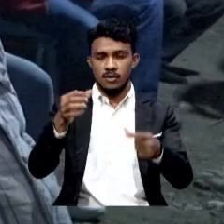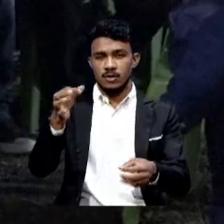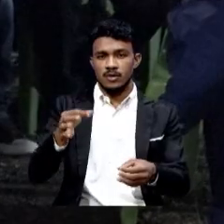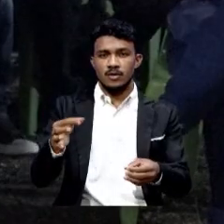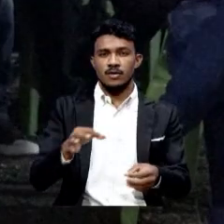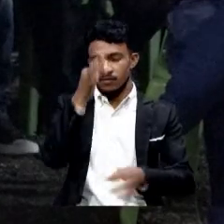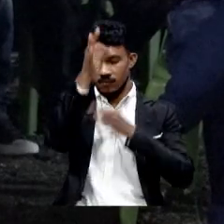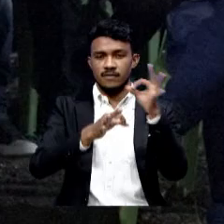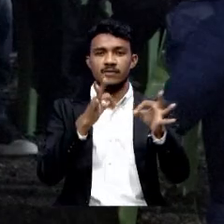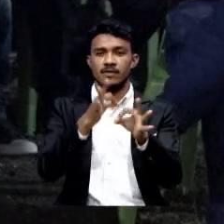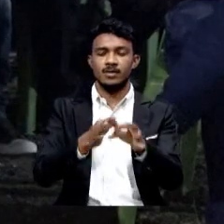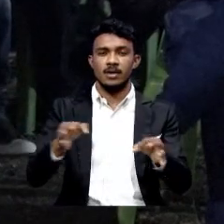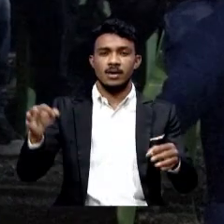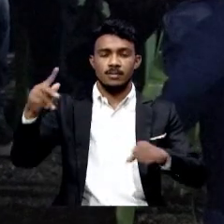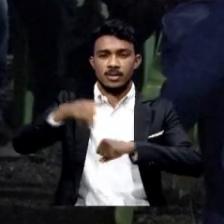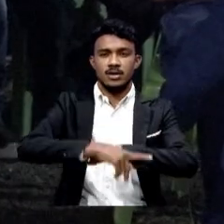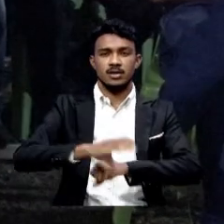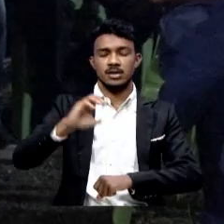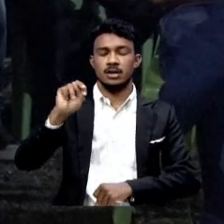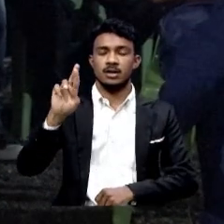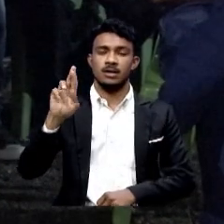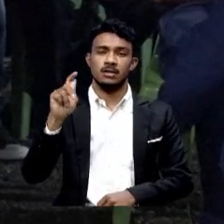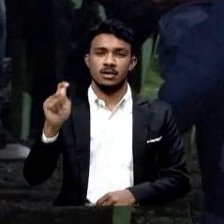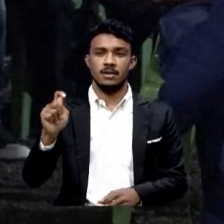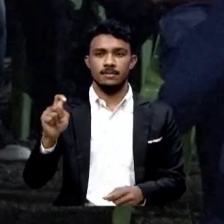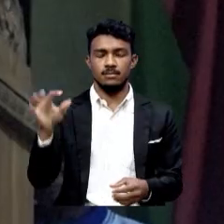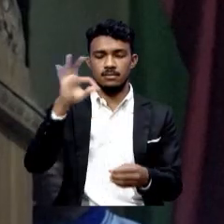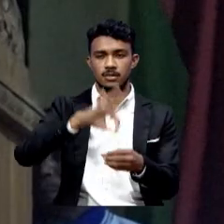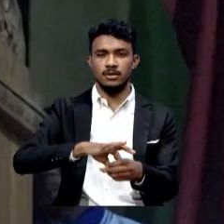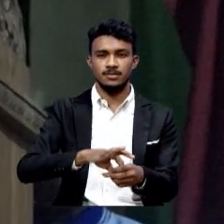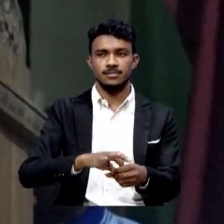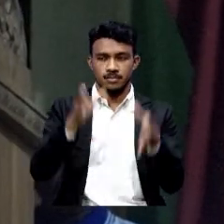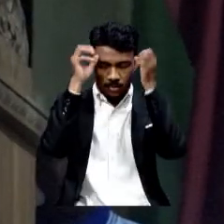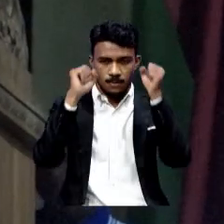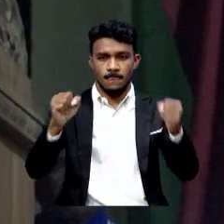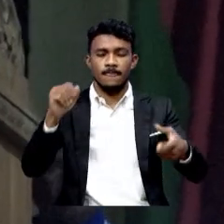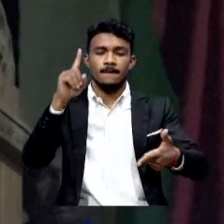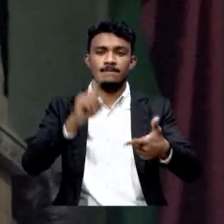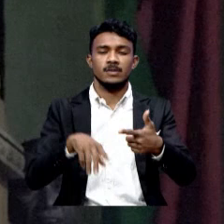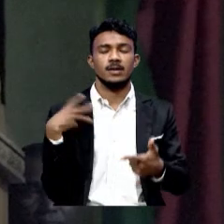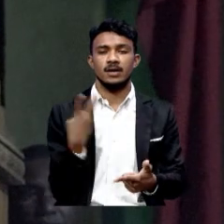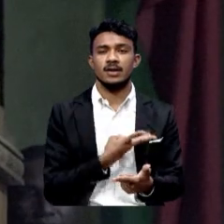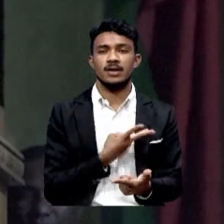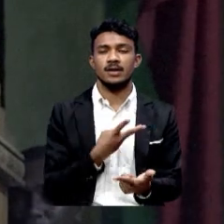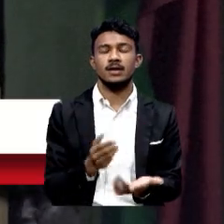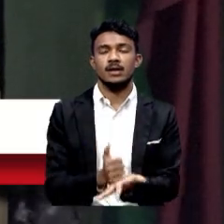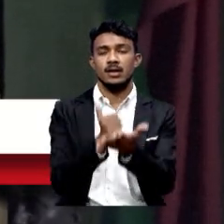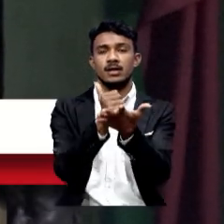foi na Laisnem. Nebe, e a primeira ronda, segunda ronda, e tem a contribuição uma